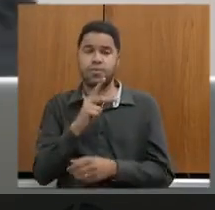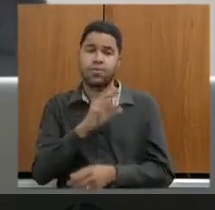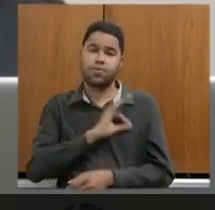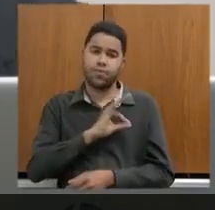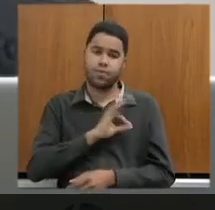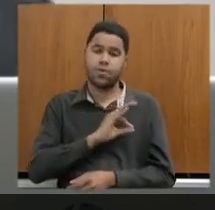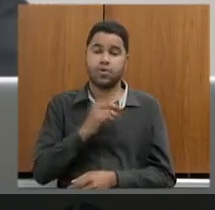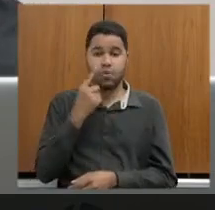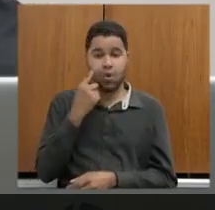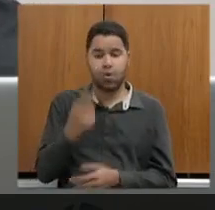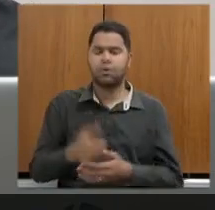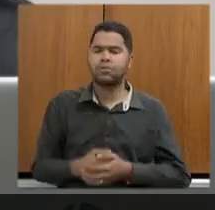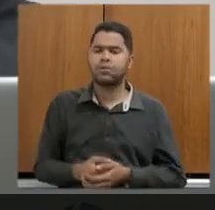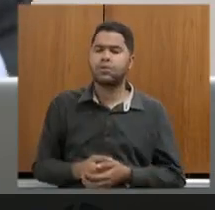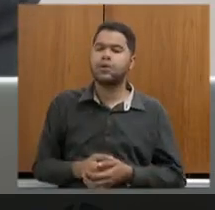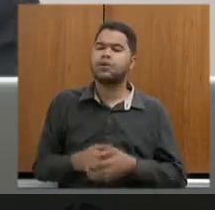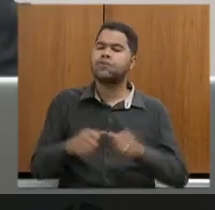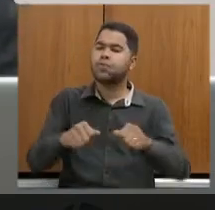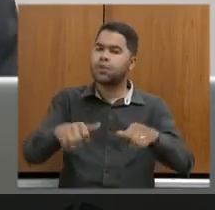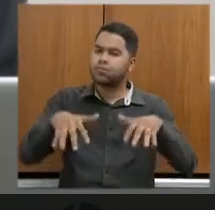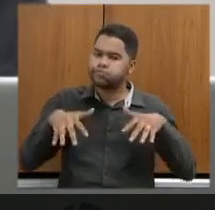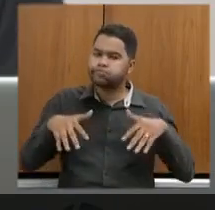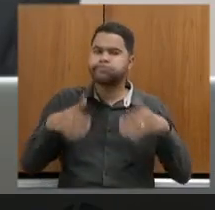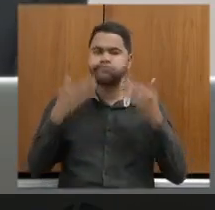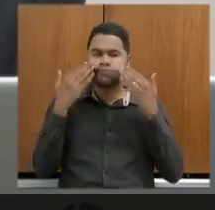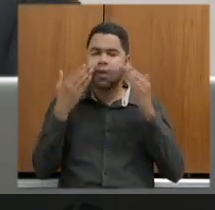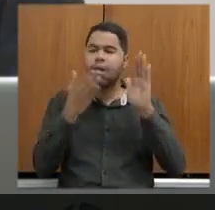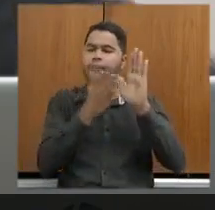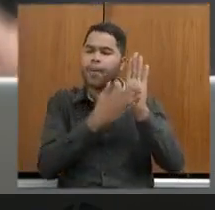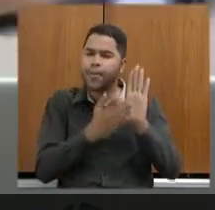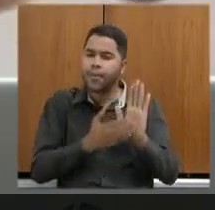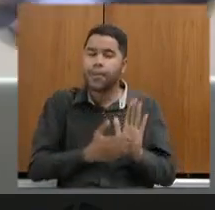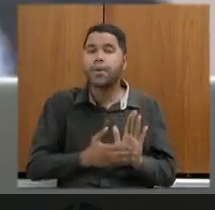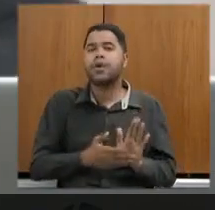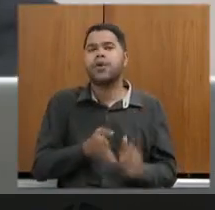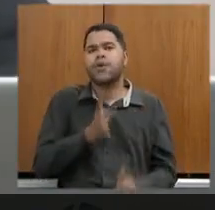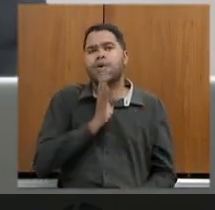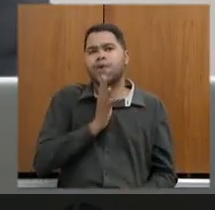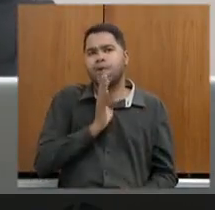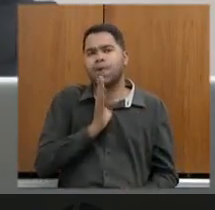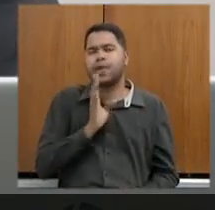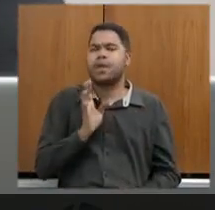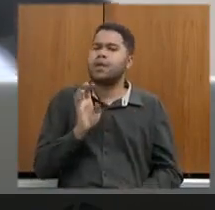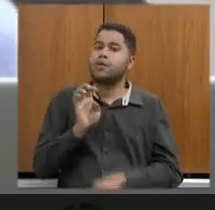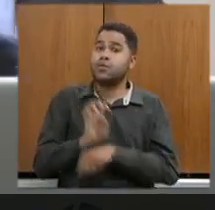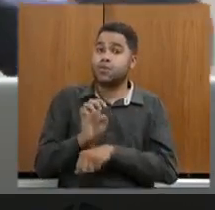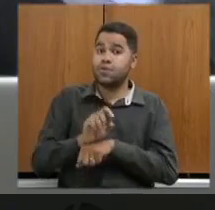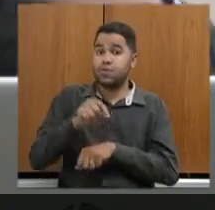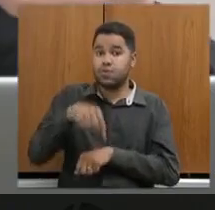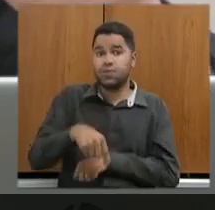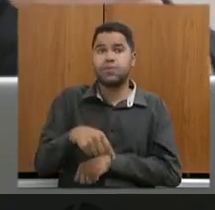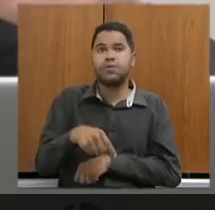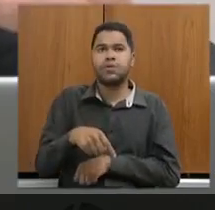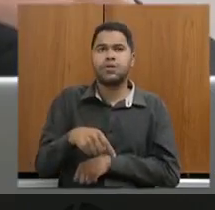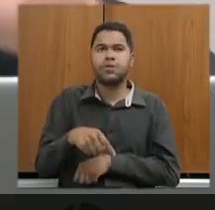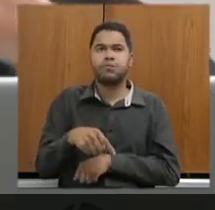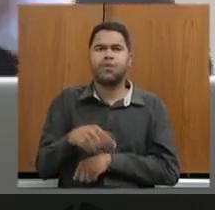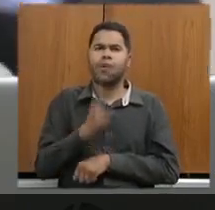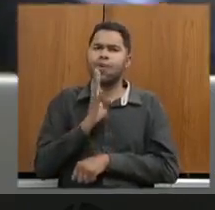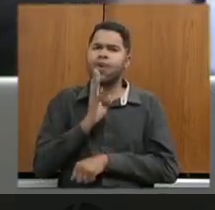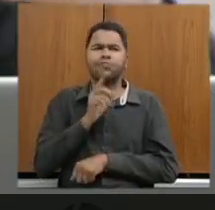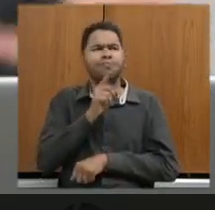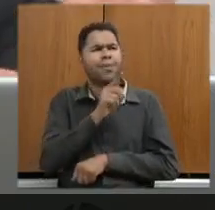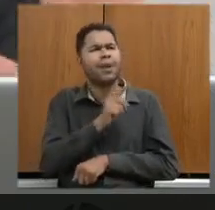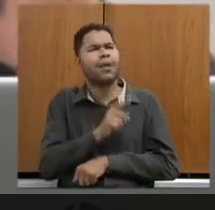da PM será possível para como fazer audiência pública pro positiva porque Qual que é o conheço o estado e o saco igual a palma da minha